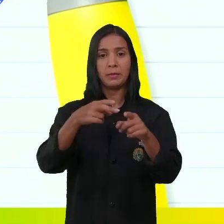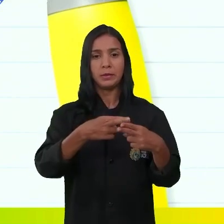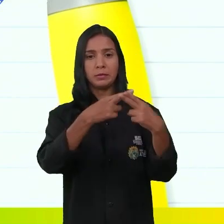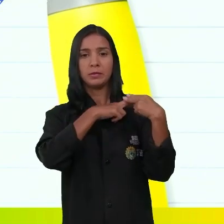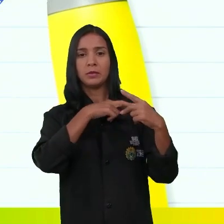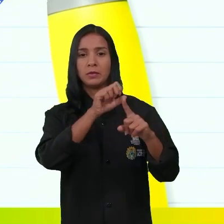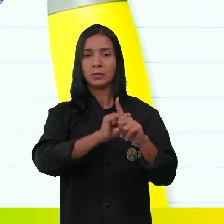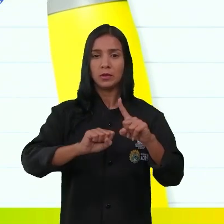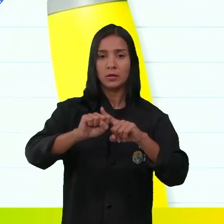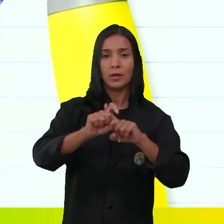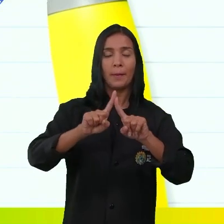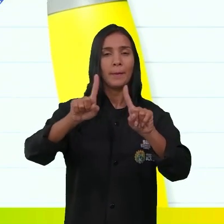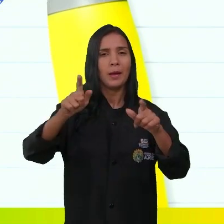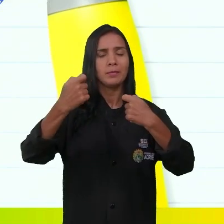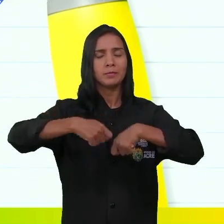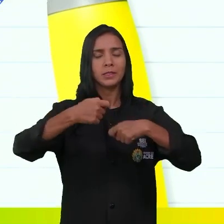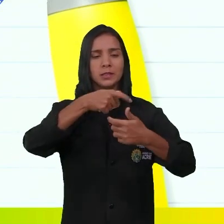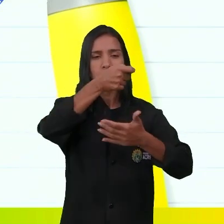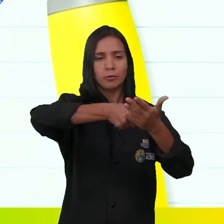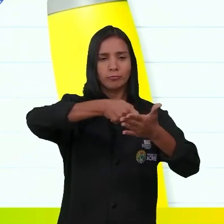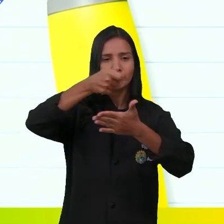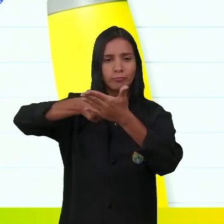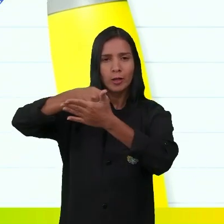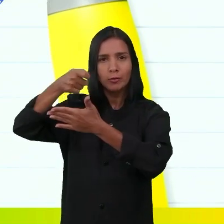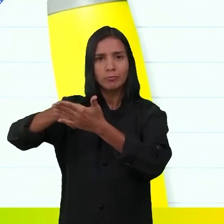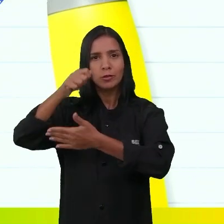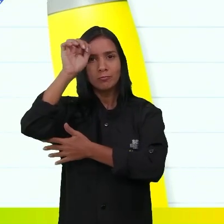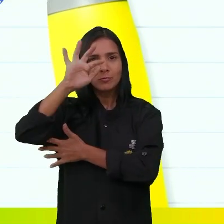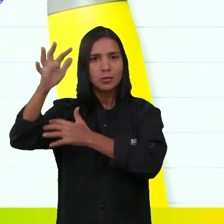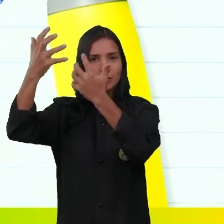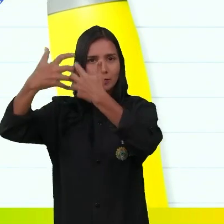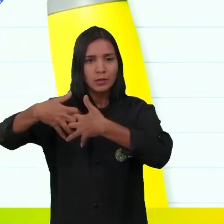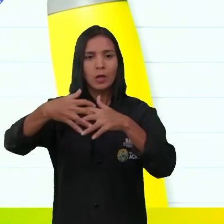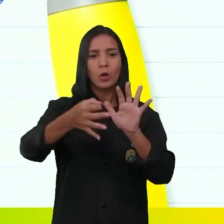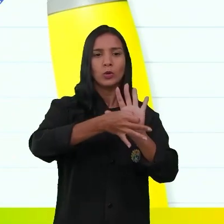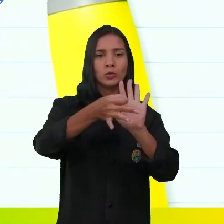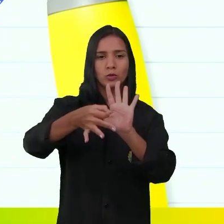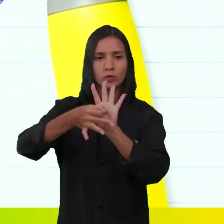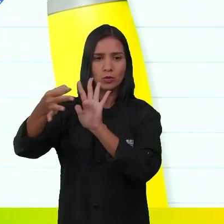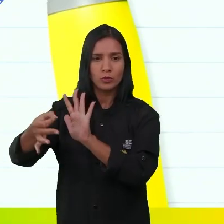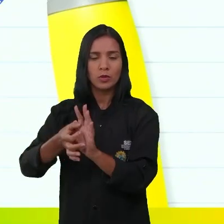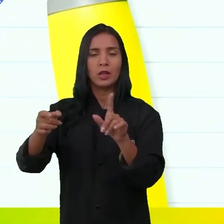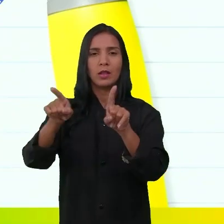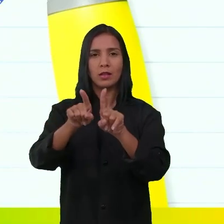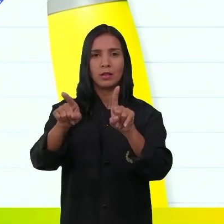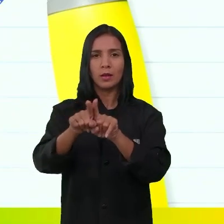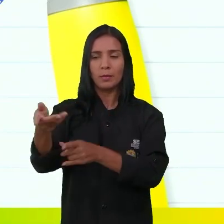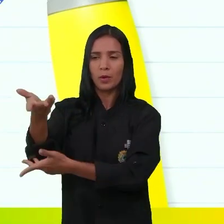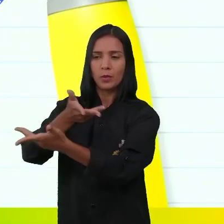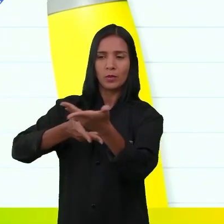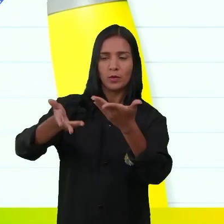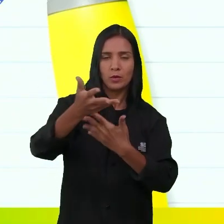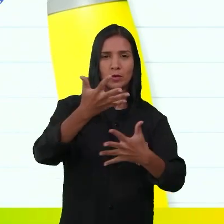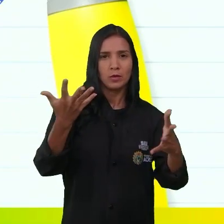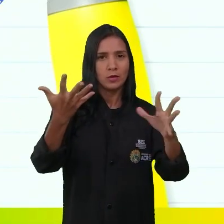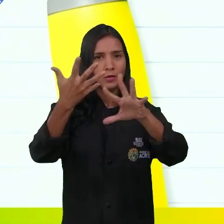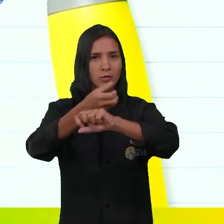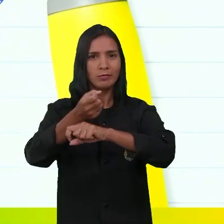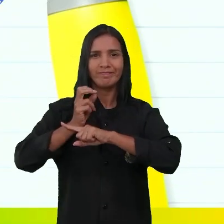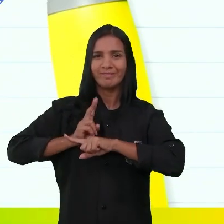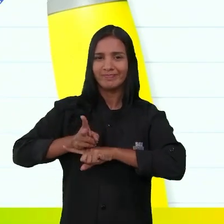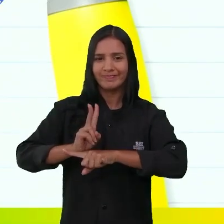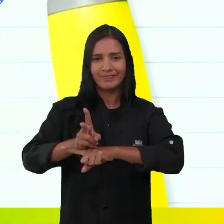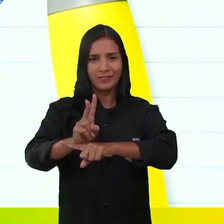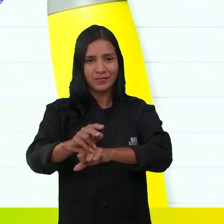sociais, exigindo reflexão crítica e diálogo interdisciplinar contínuo. Compreender